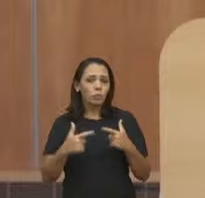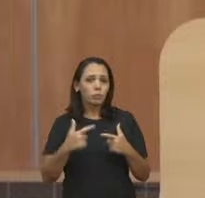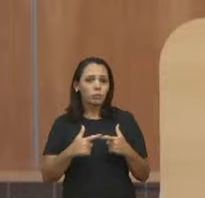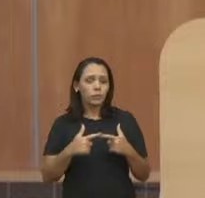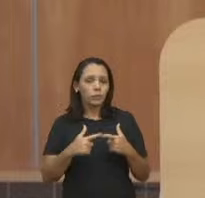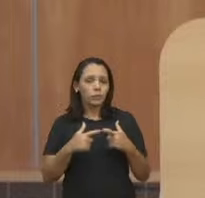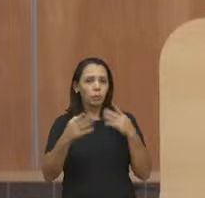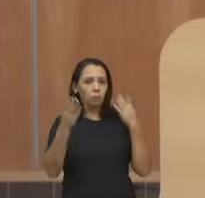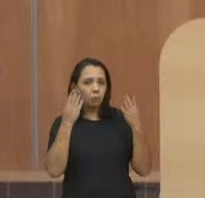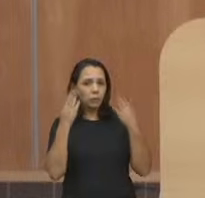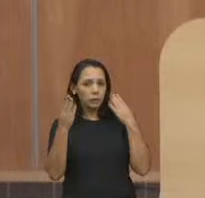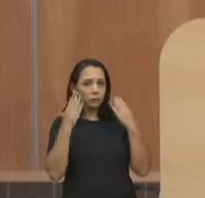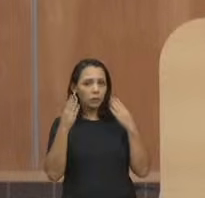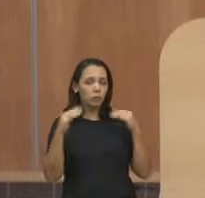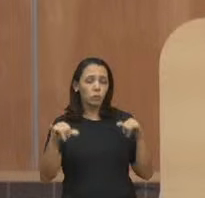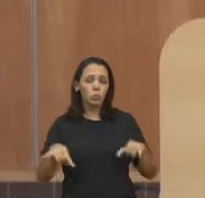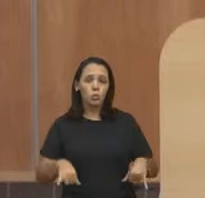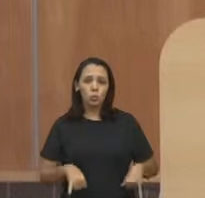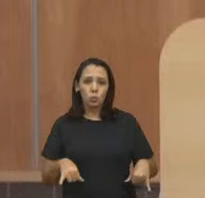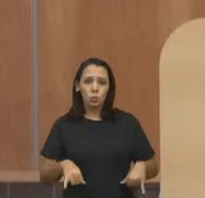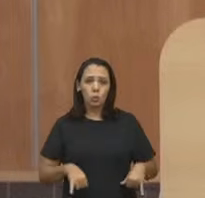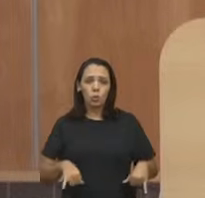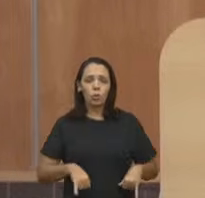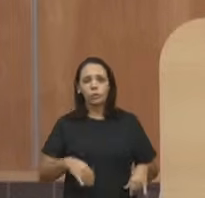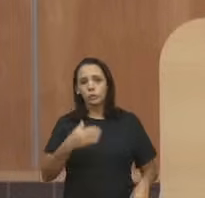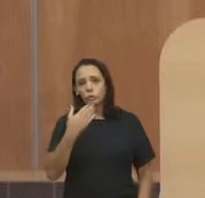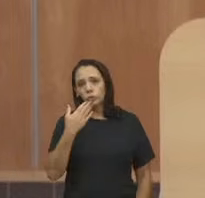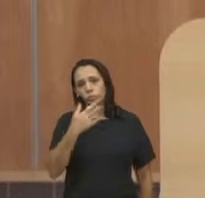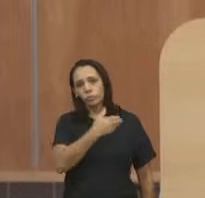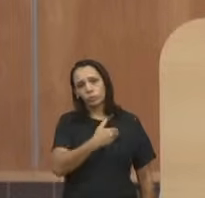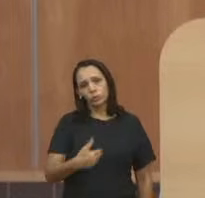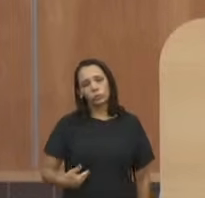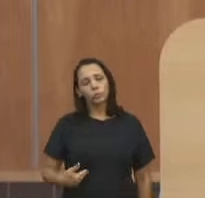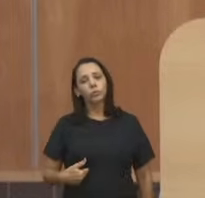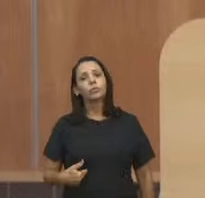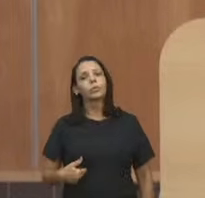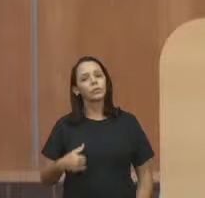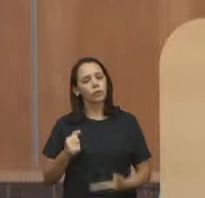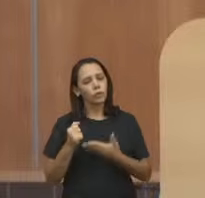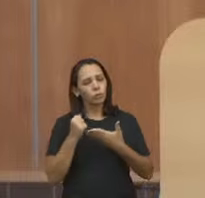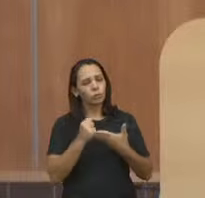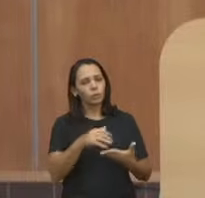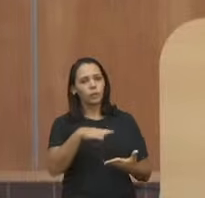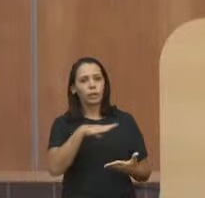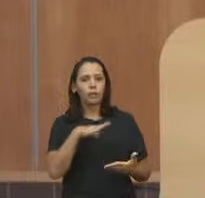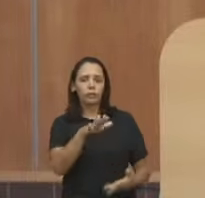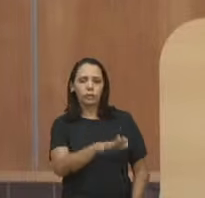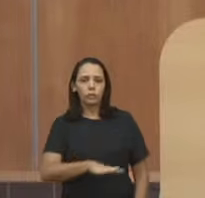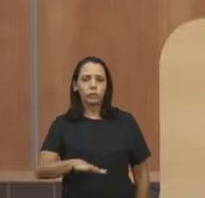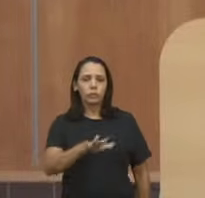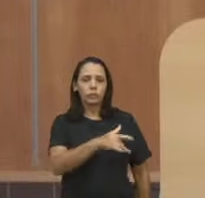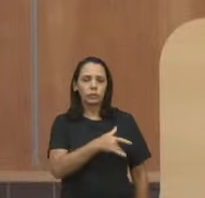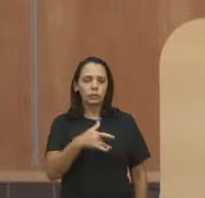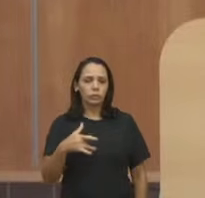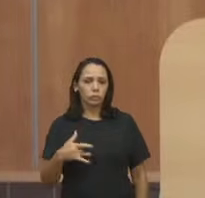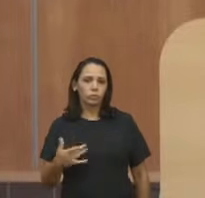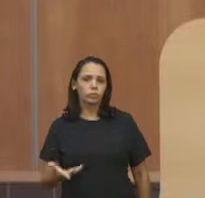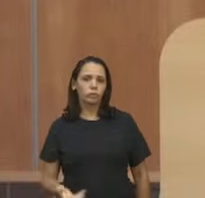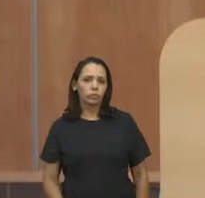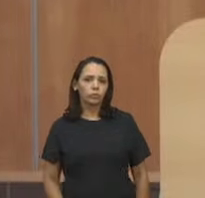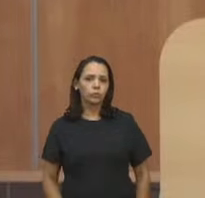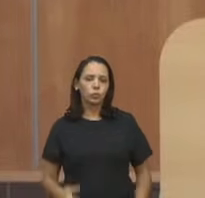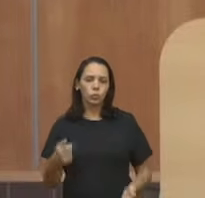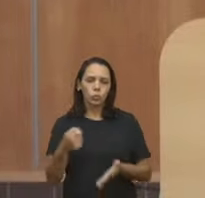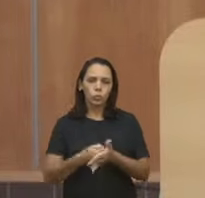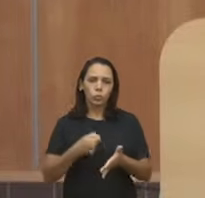o governador, olha para a nossa cidade, governador, está deixando muito a desejar a nossa cidade na área da saúde, como a gente vai continuar